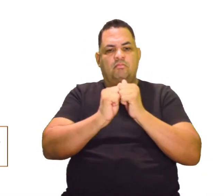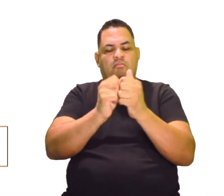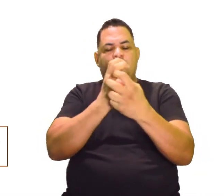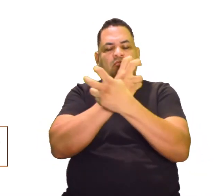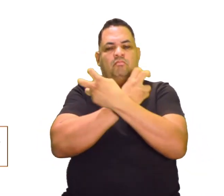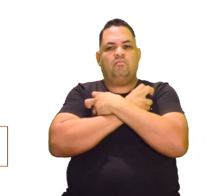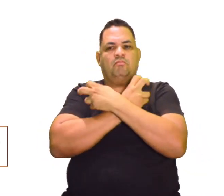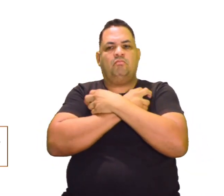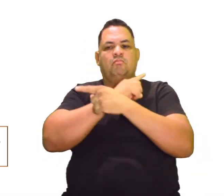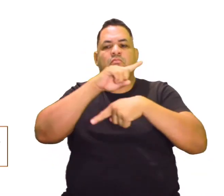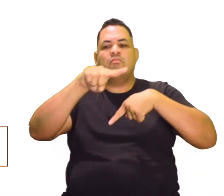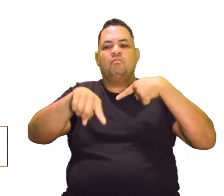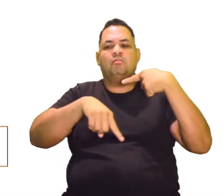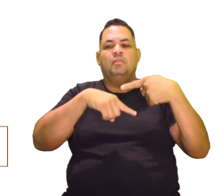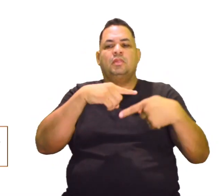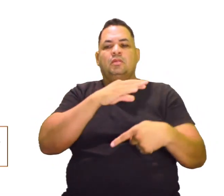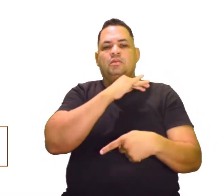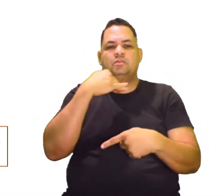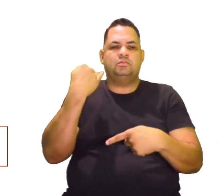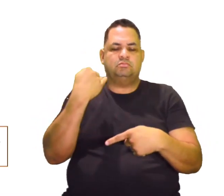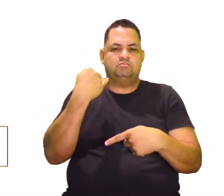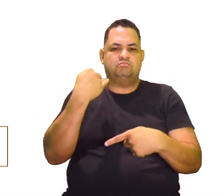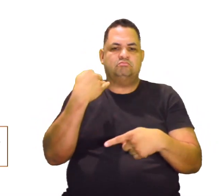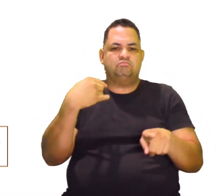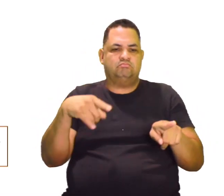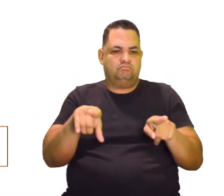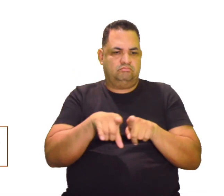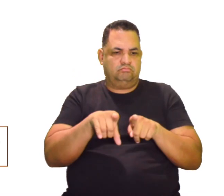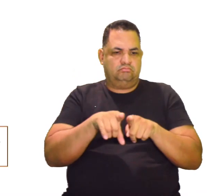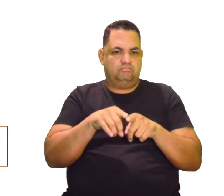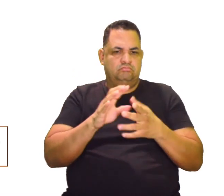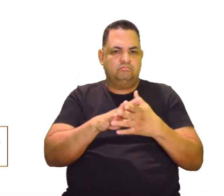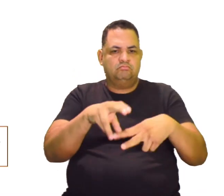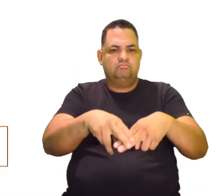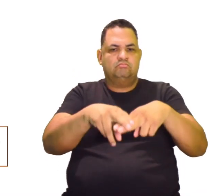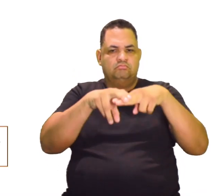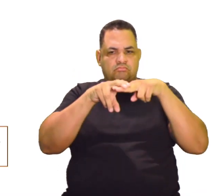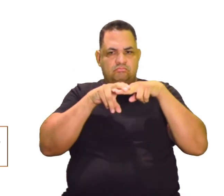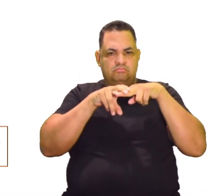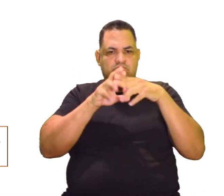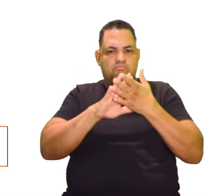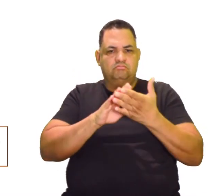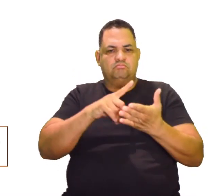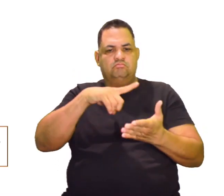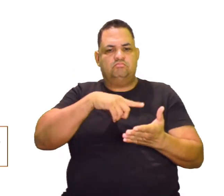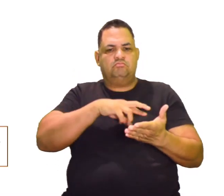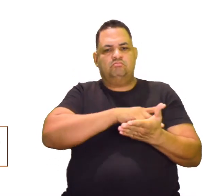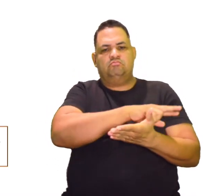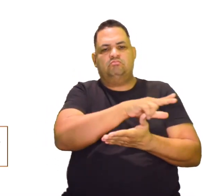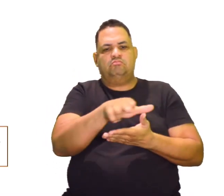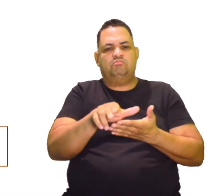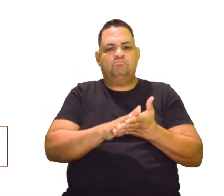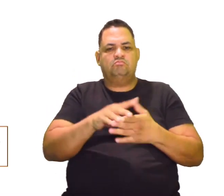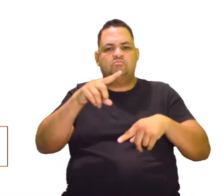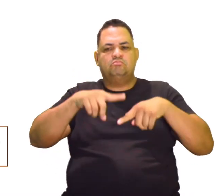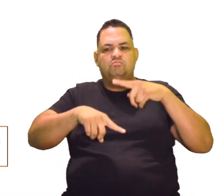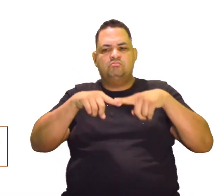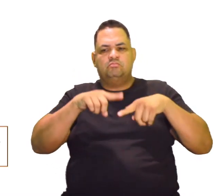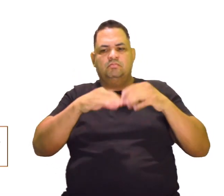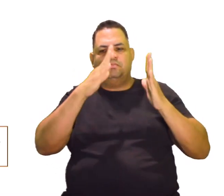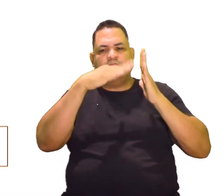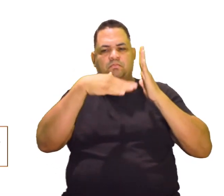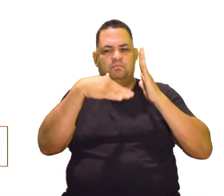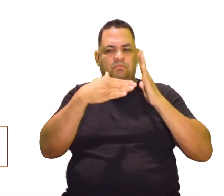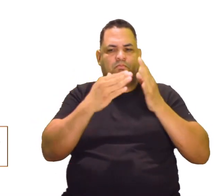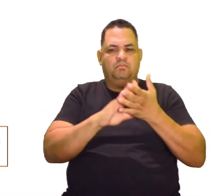faraó após a sua morte. Então, por isso que tinha, né, muitos objetos, muitas pinturas